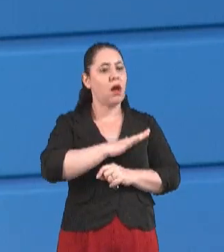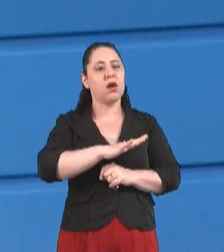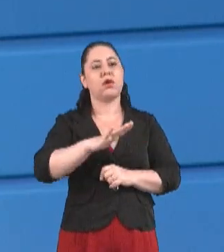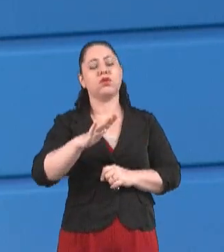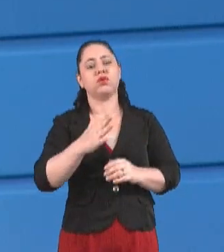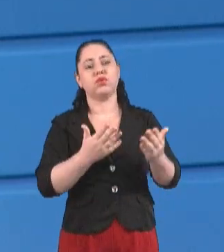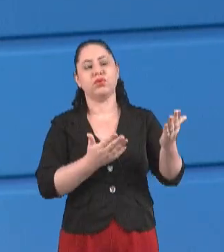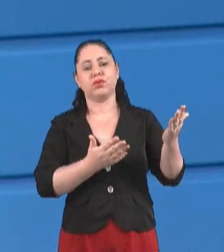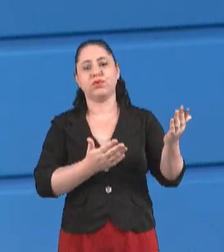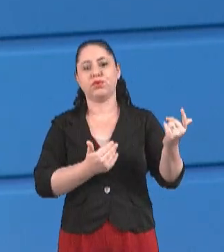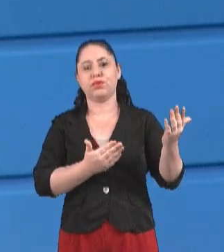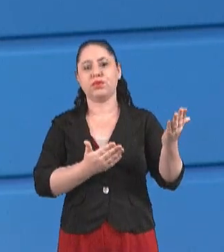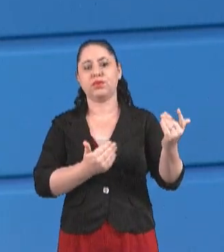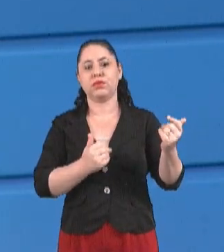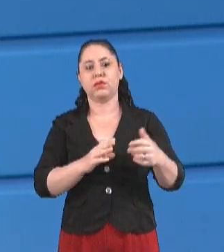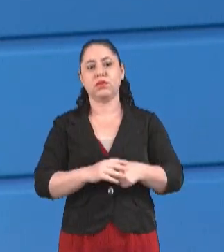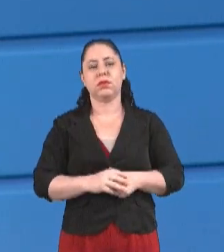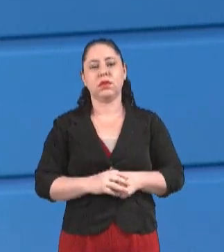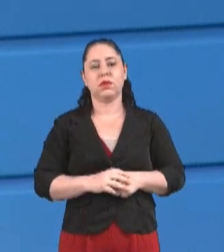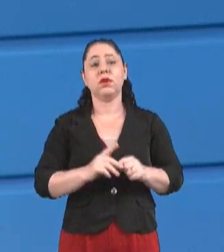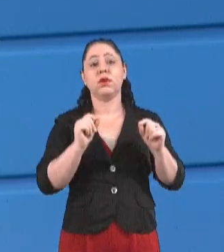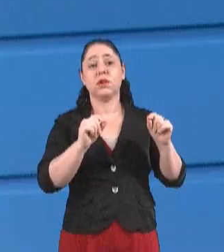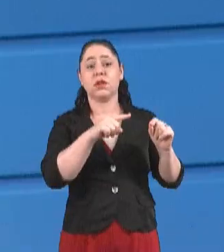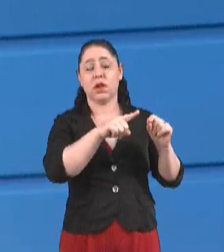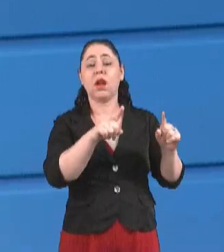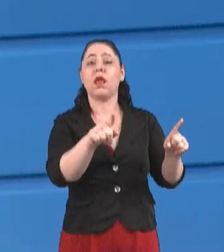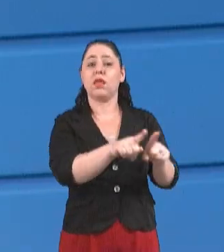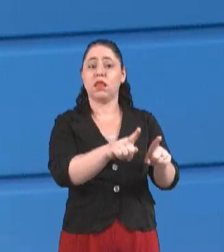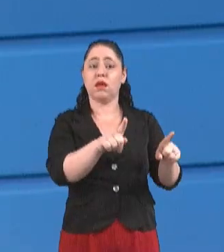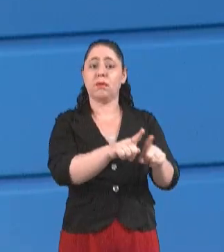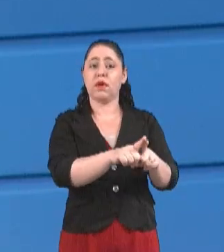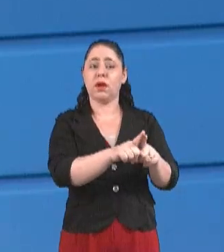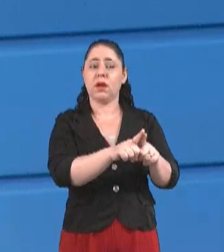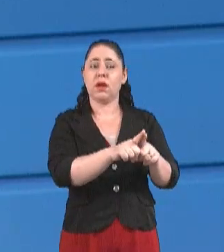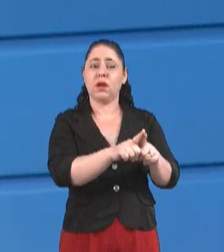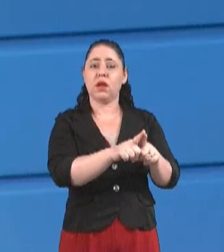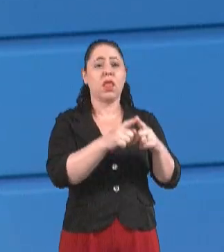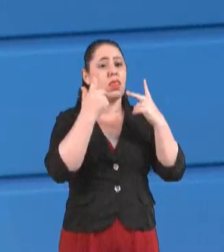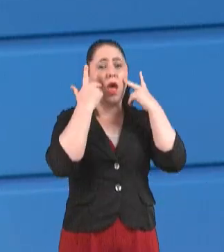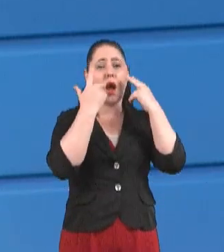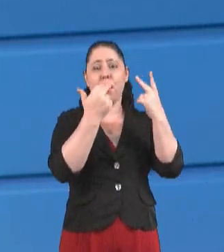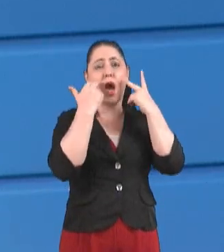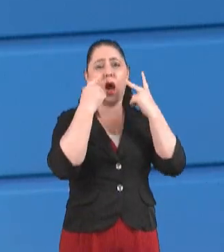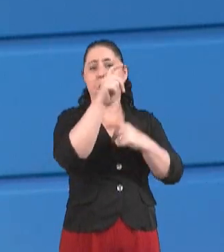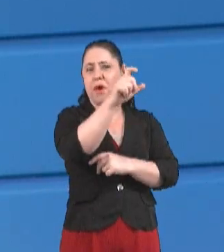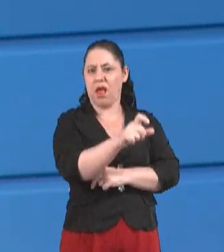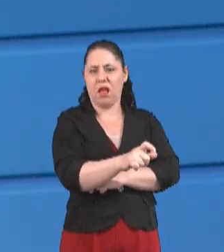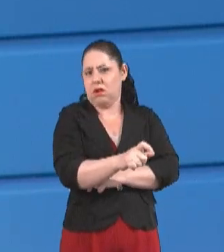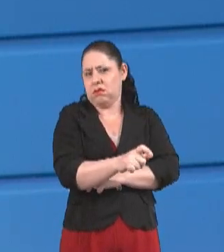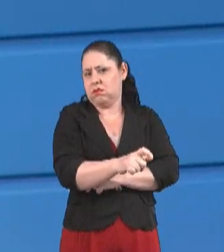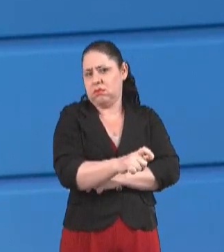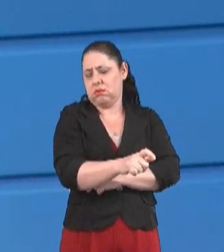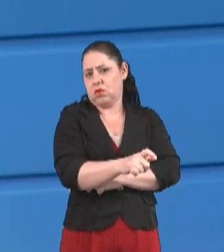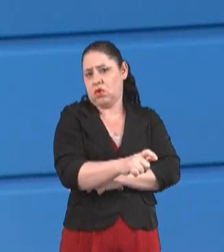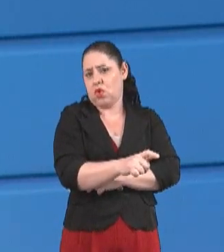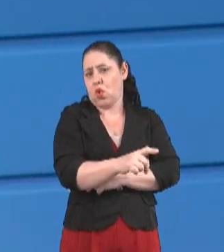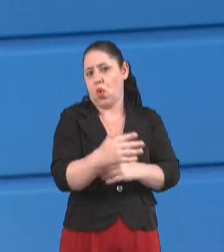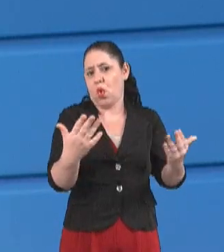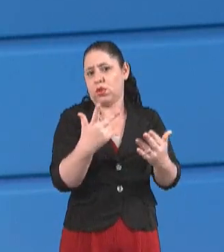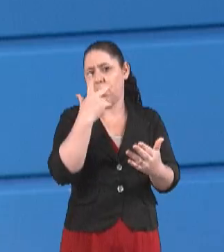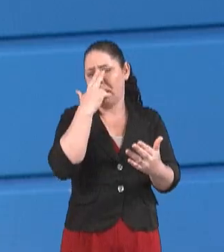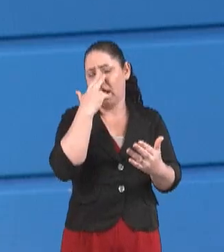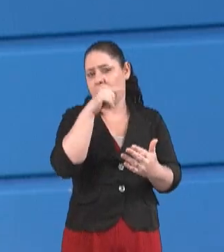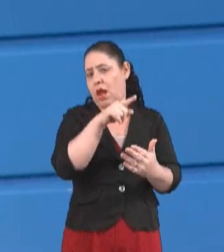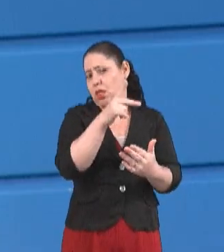sua juventude, e que houve também um processo de naturalização para ela, e por isso hoje ela acha